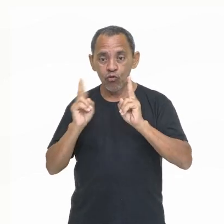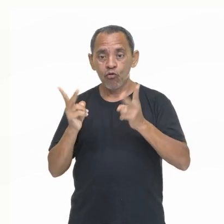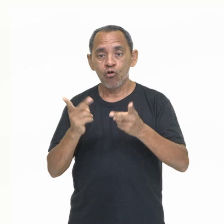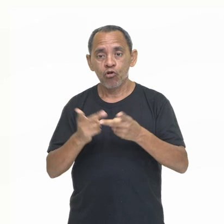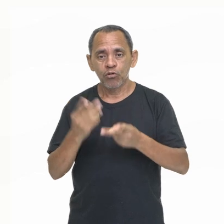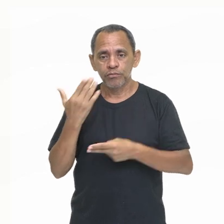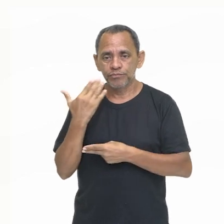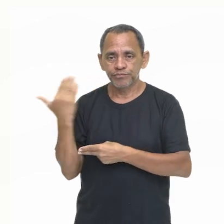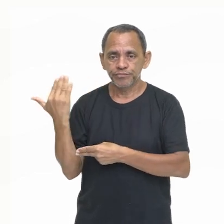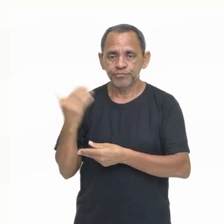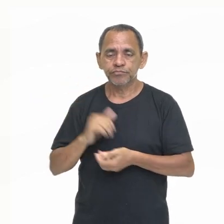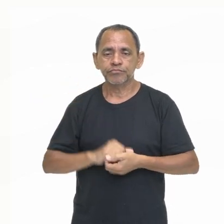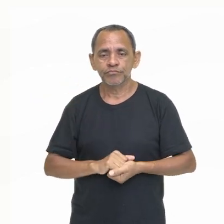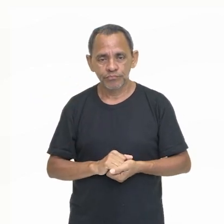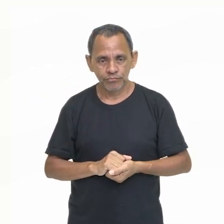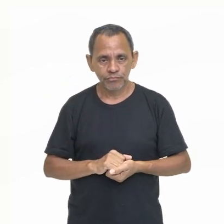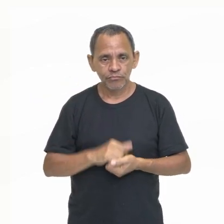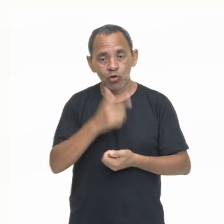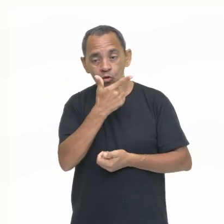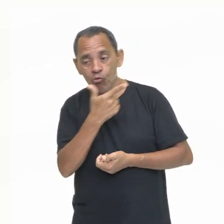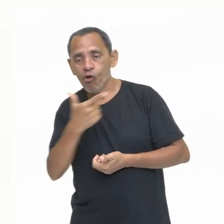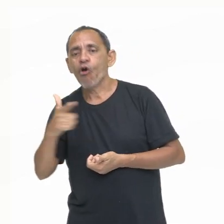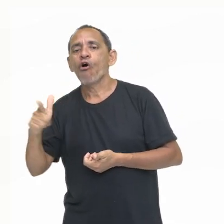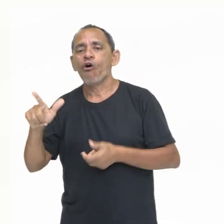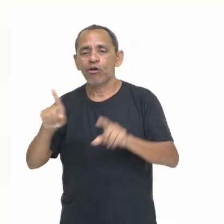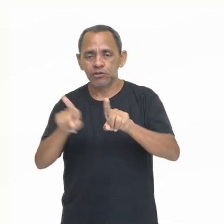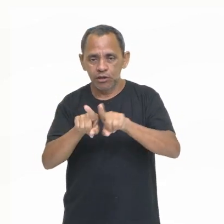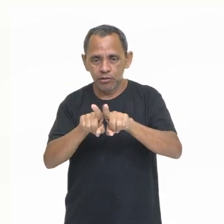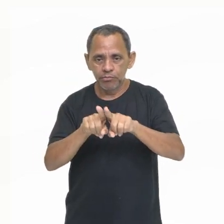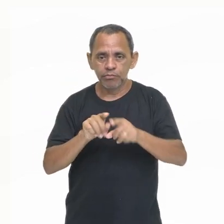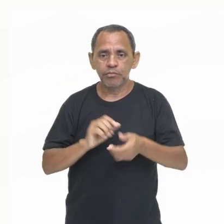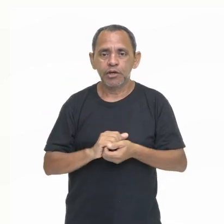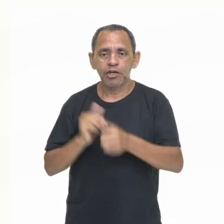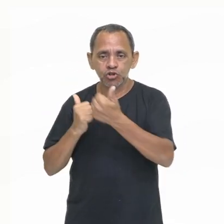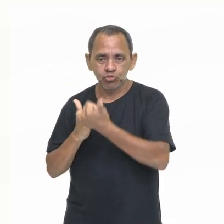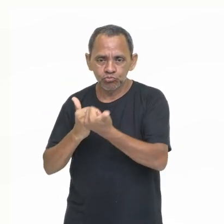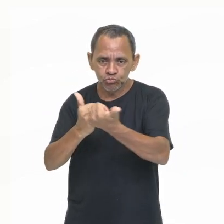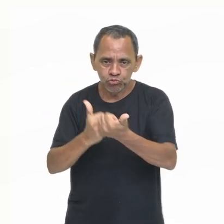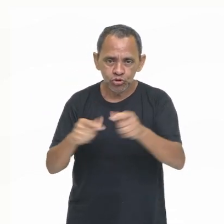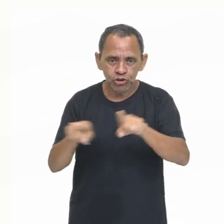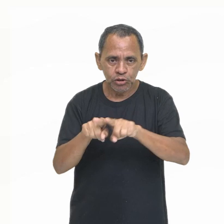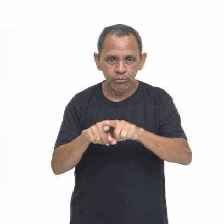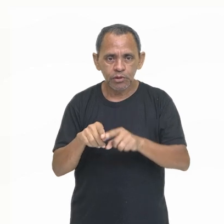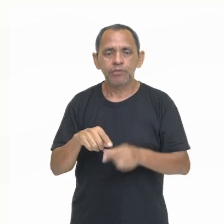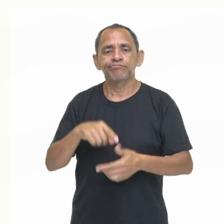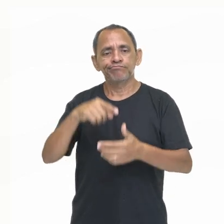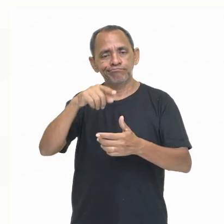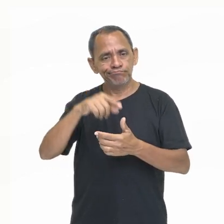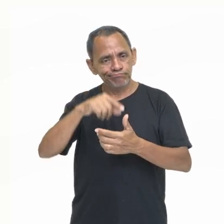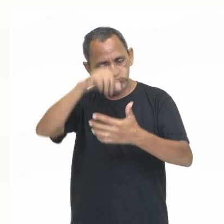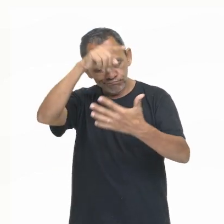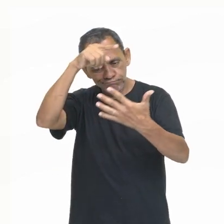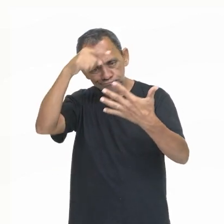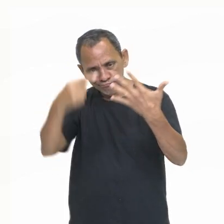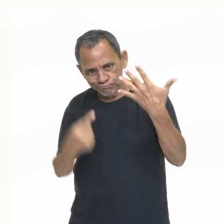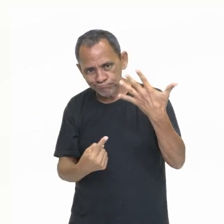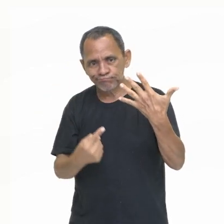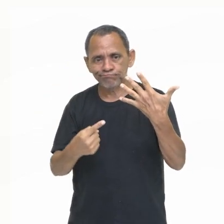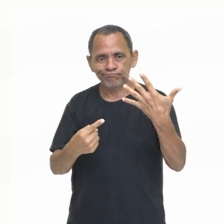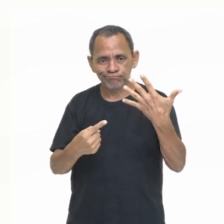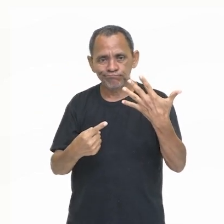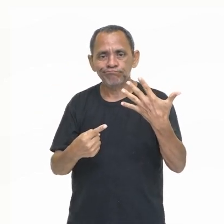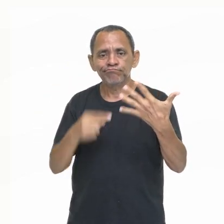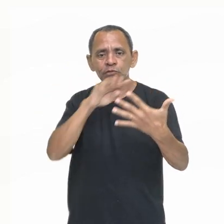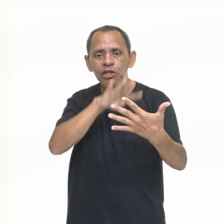do volume. Então, quilômetro cúbico, hectômetro cúbico, decâmetro cúbico, metro cúbico, decímetro cúbico,